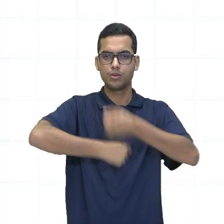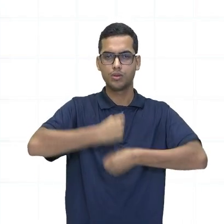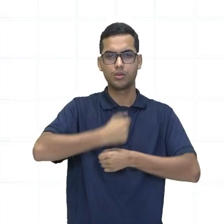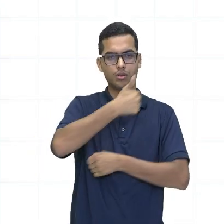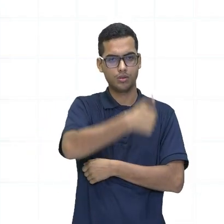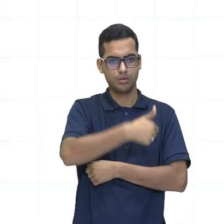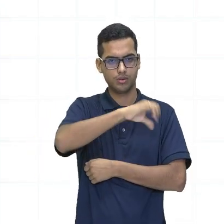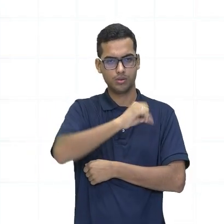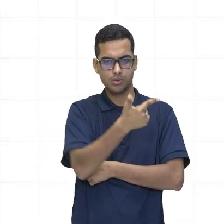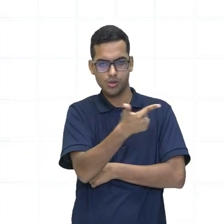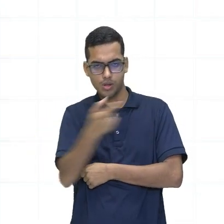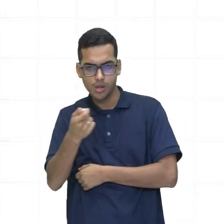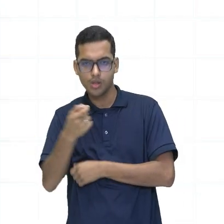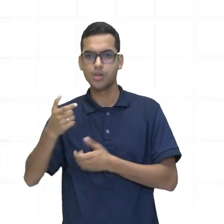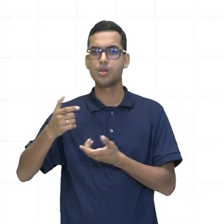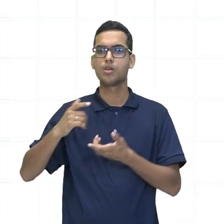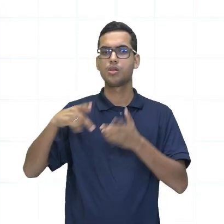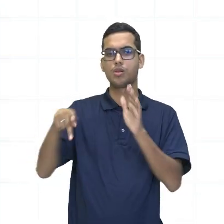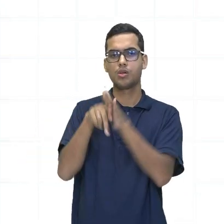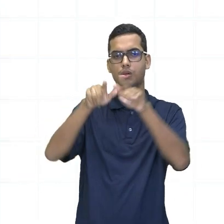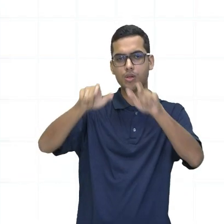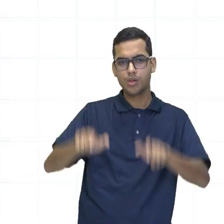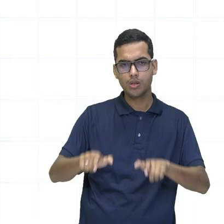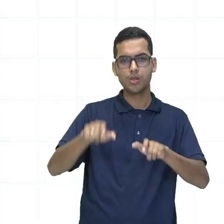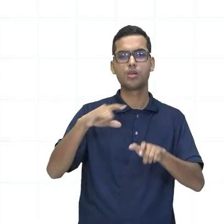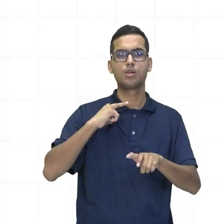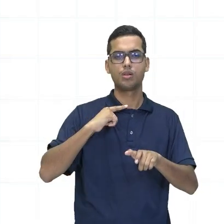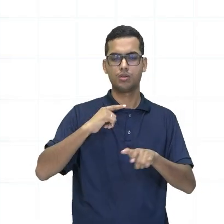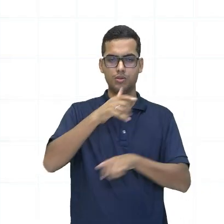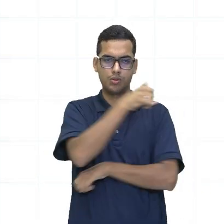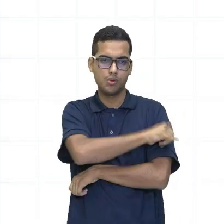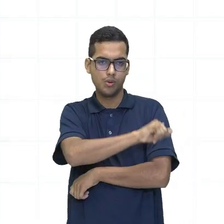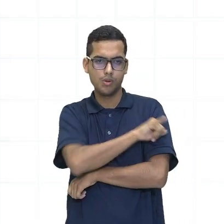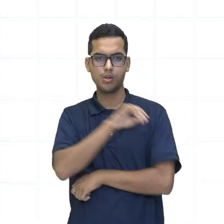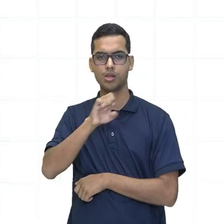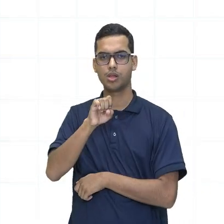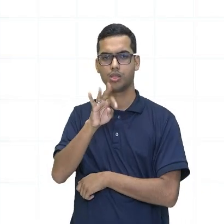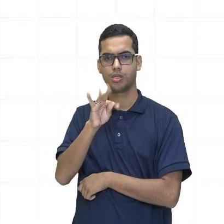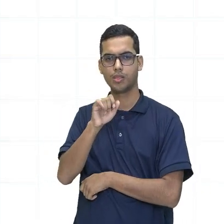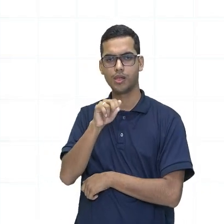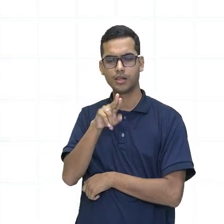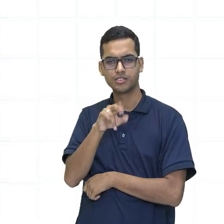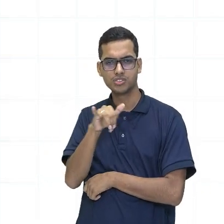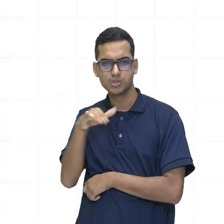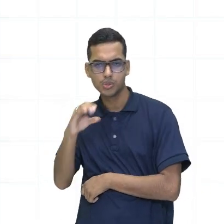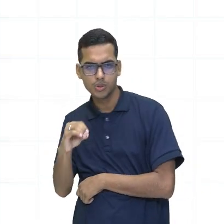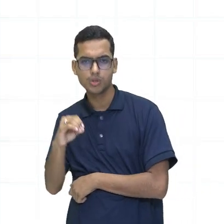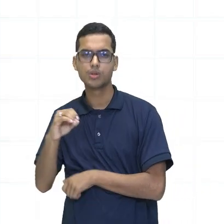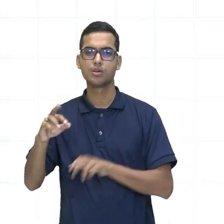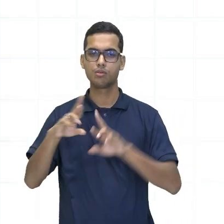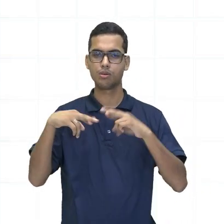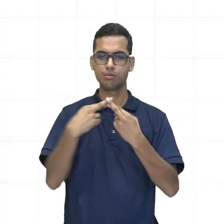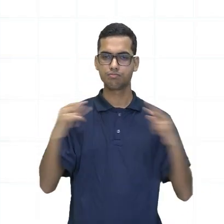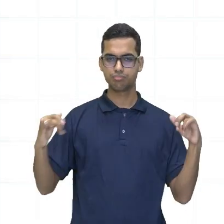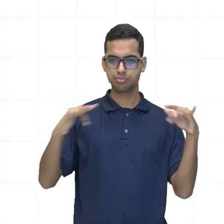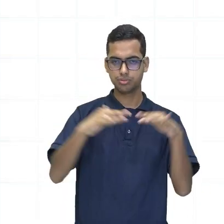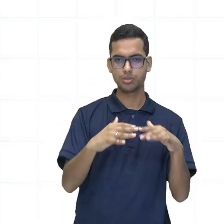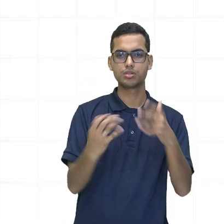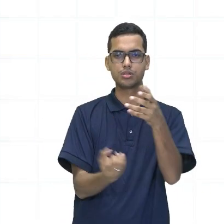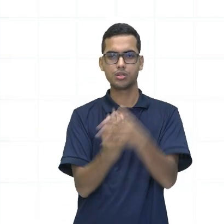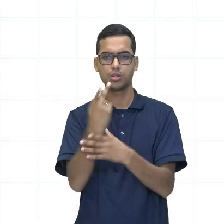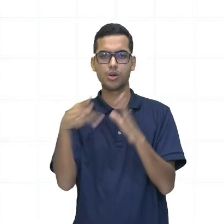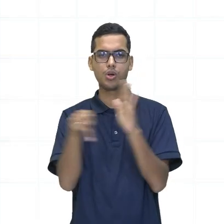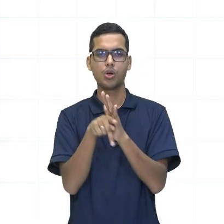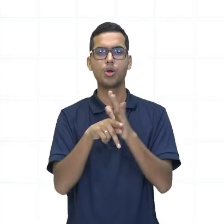Carioca, Estácio, se reuniram e criaram um bloco carnavalesco para que pudessem